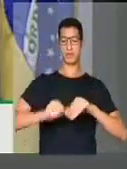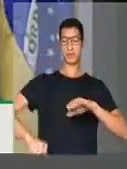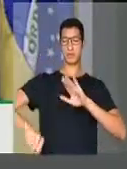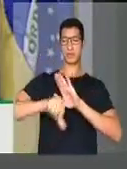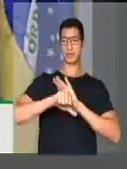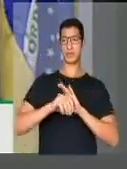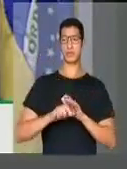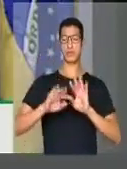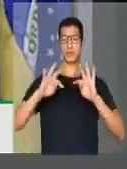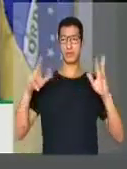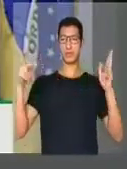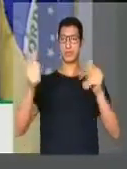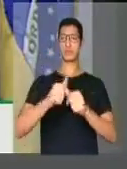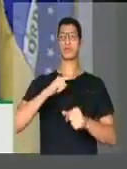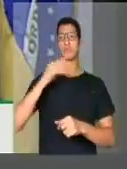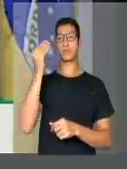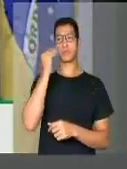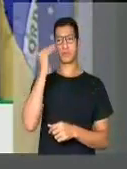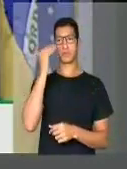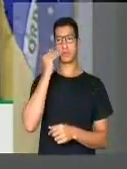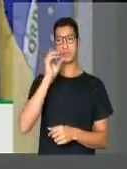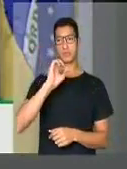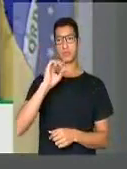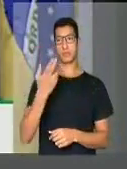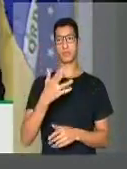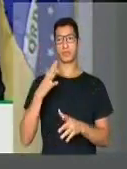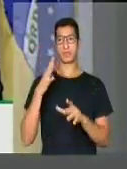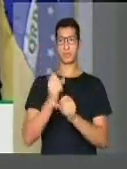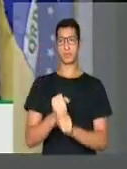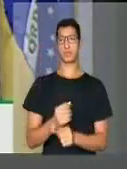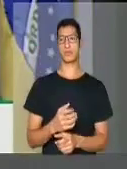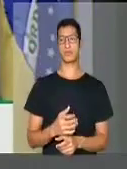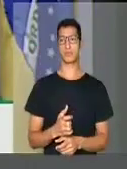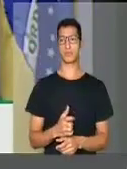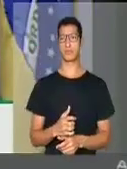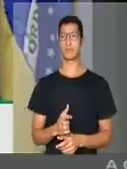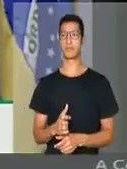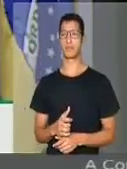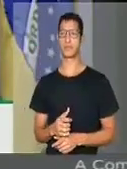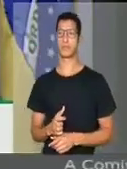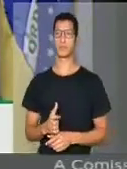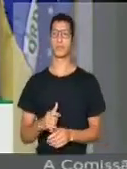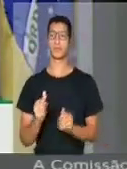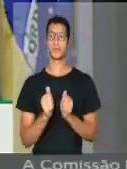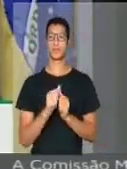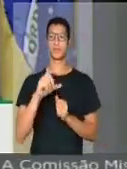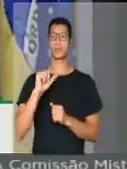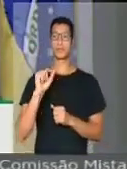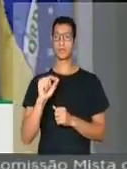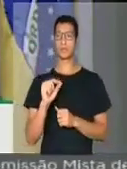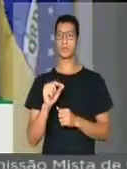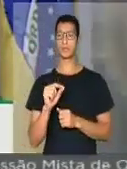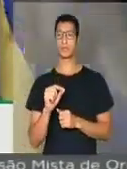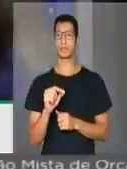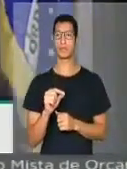crime, todos tentados ou consumados. Com isso, senhores,